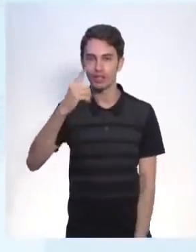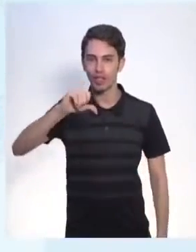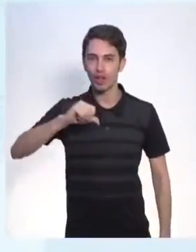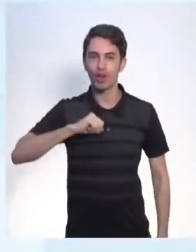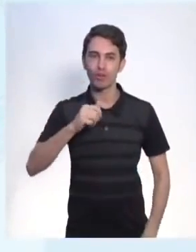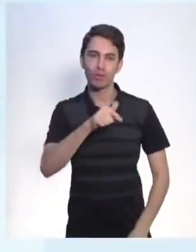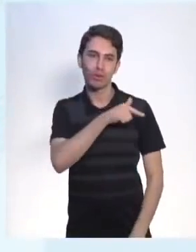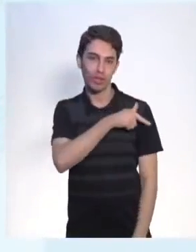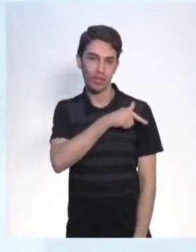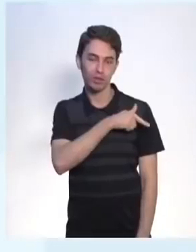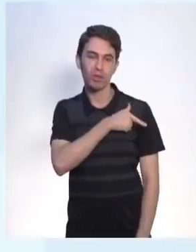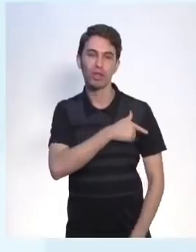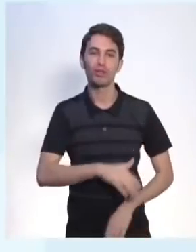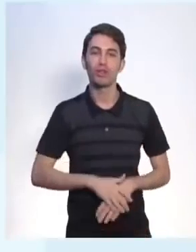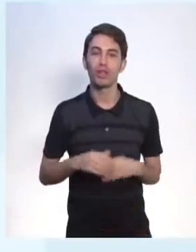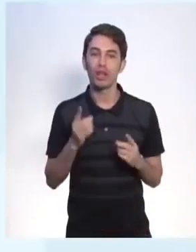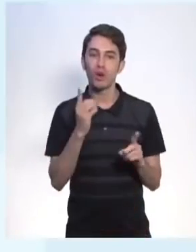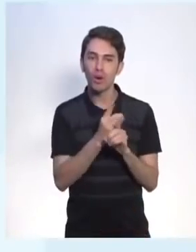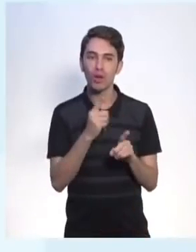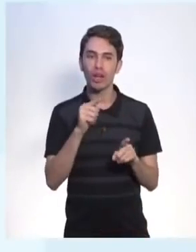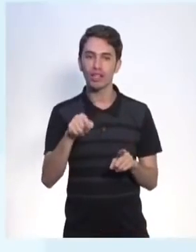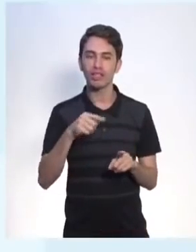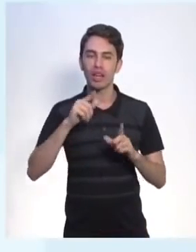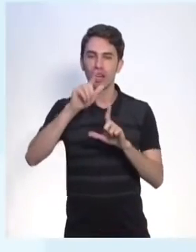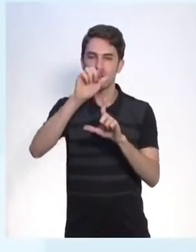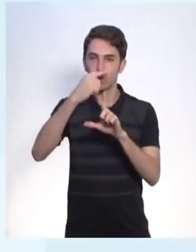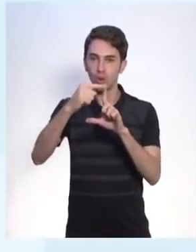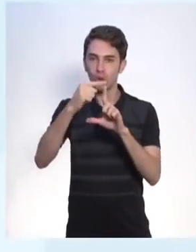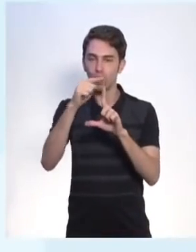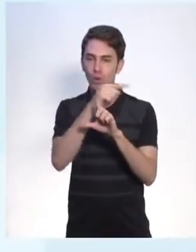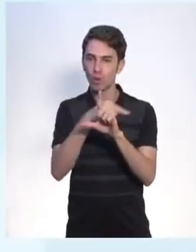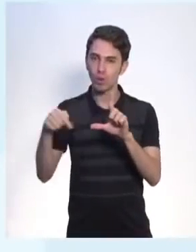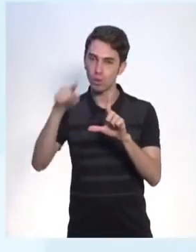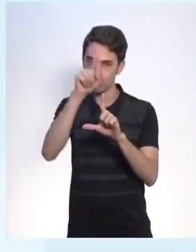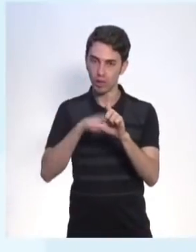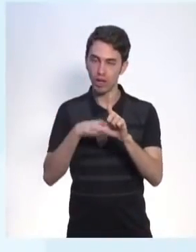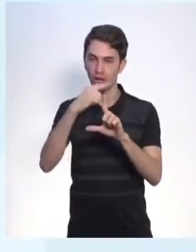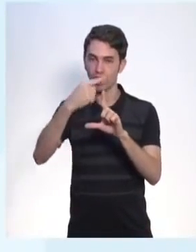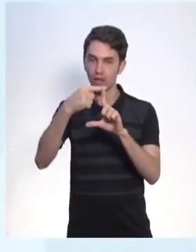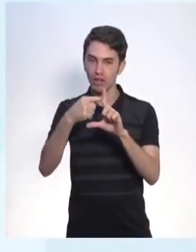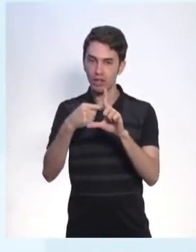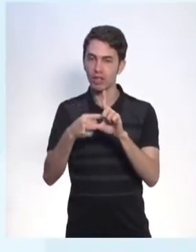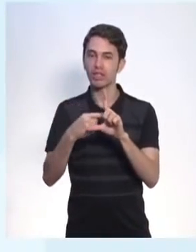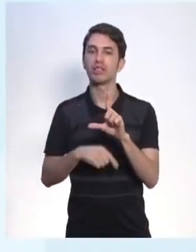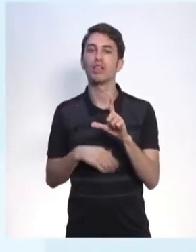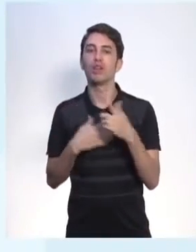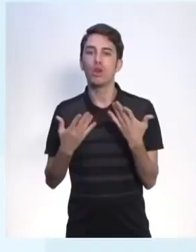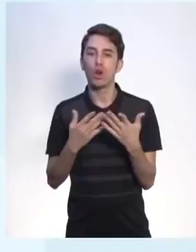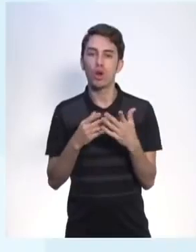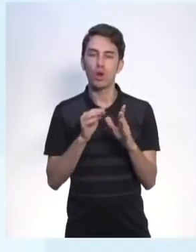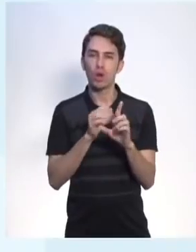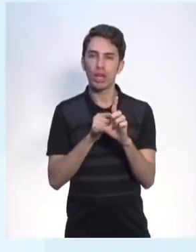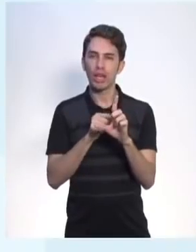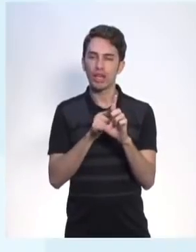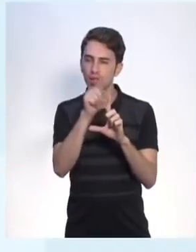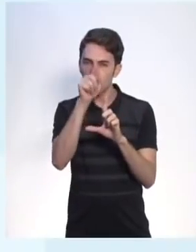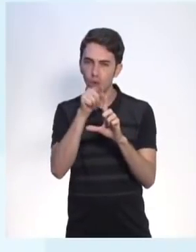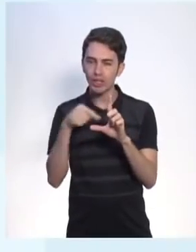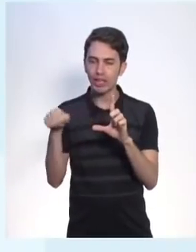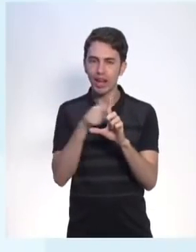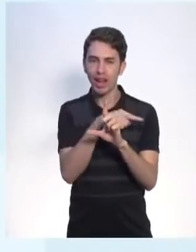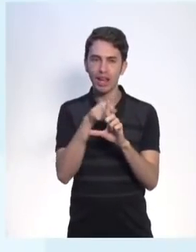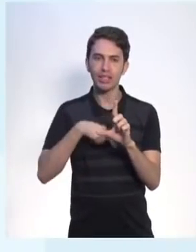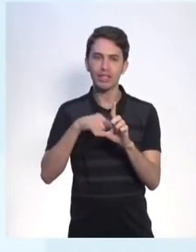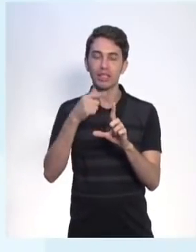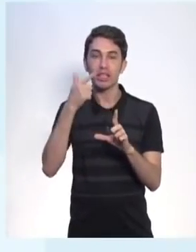ano, que é localizar no plano cartesiano pontos, ou no caso aí, coordenadas, né? Que